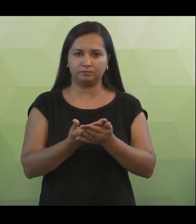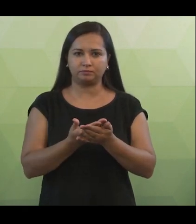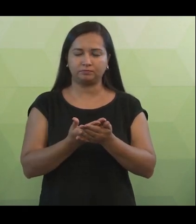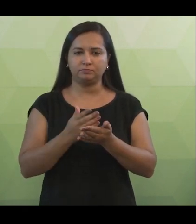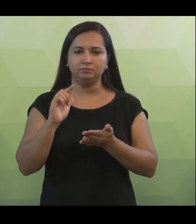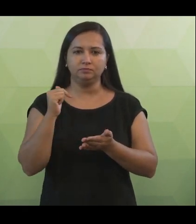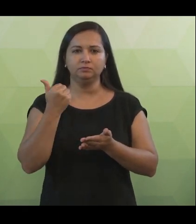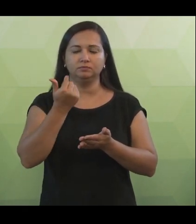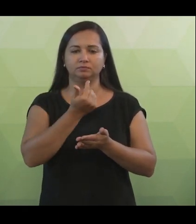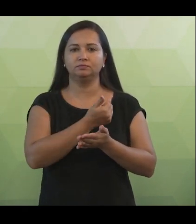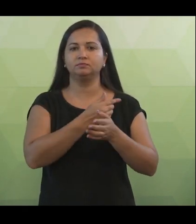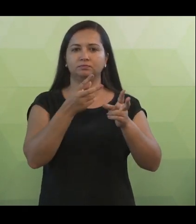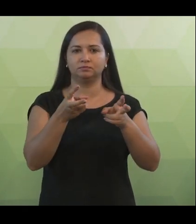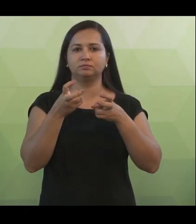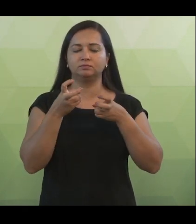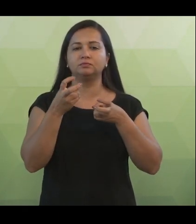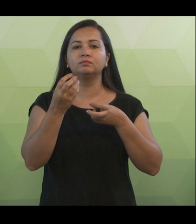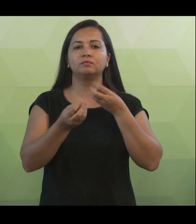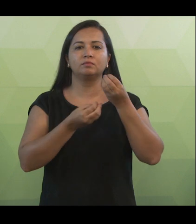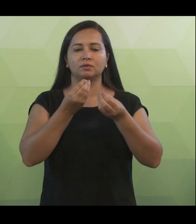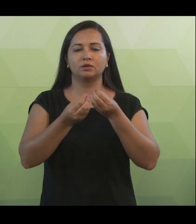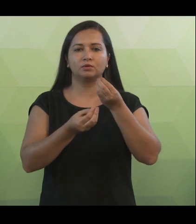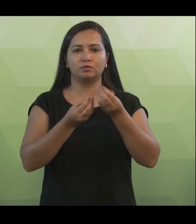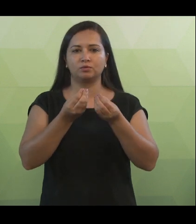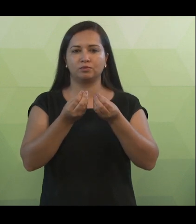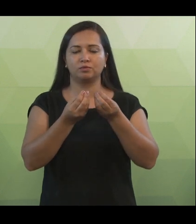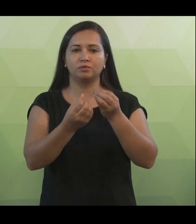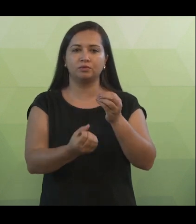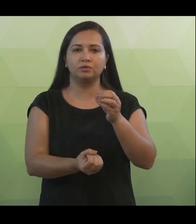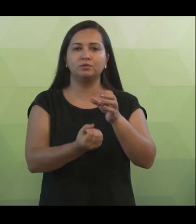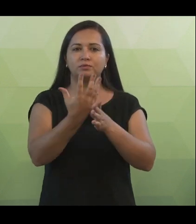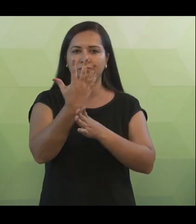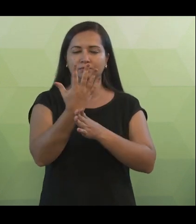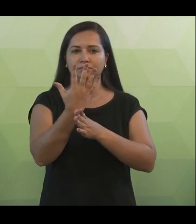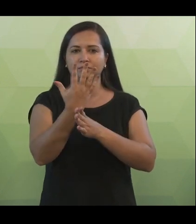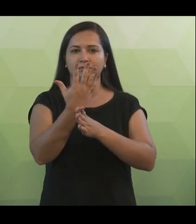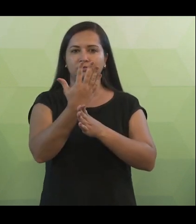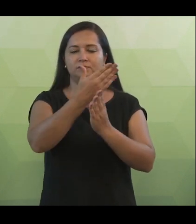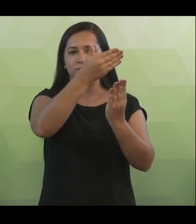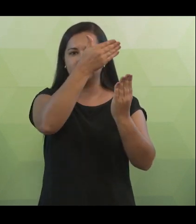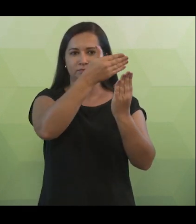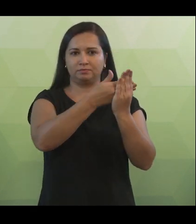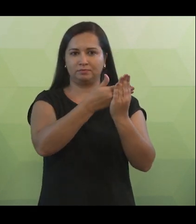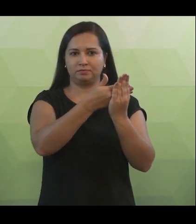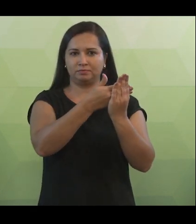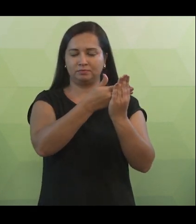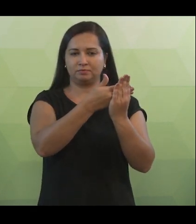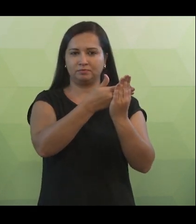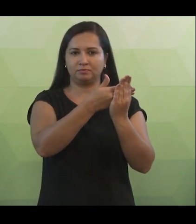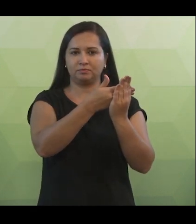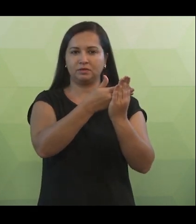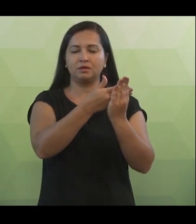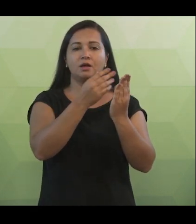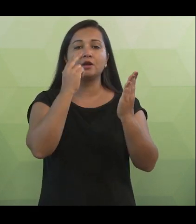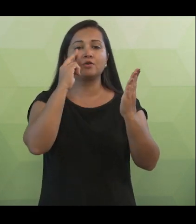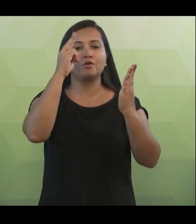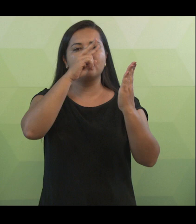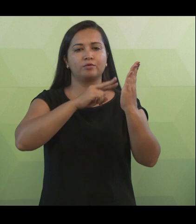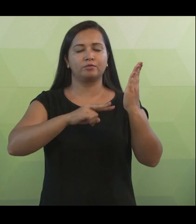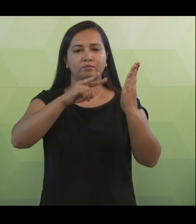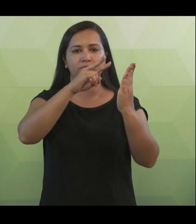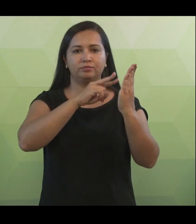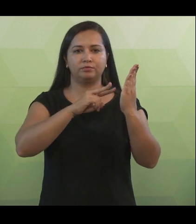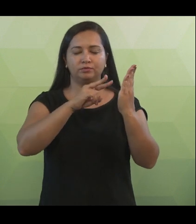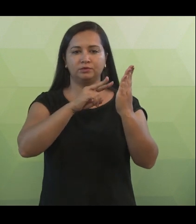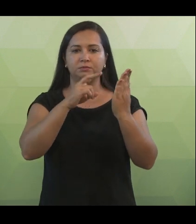ver como criar os arquivos e as funções para implementar a tela de visualização do cadastro de um